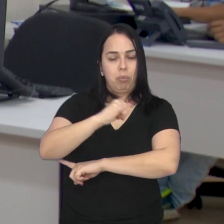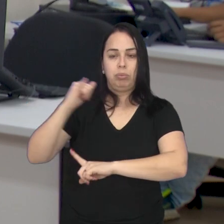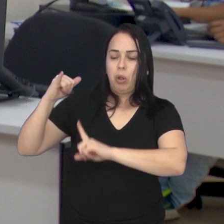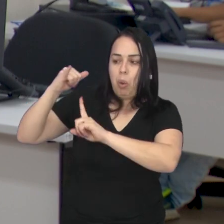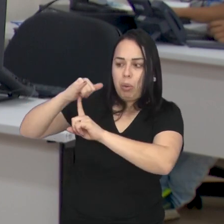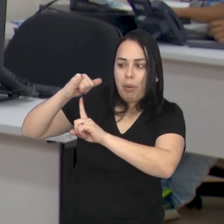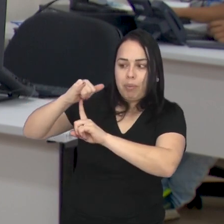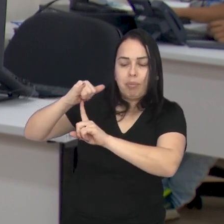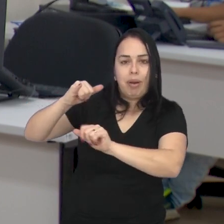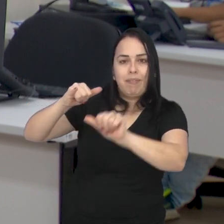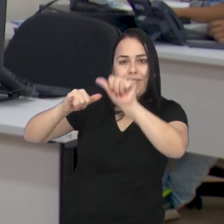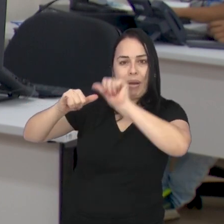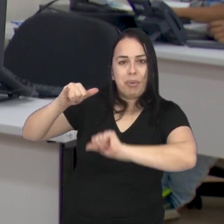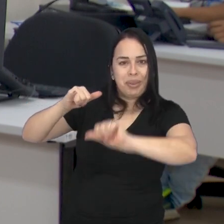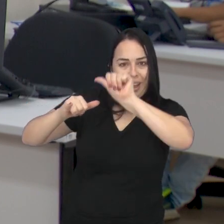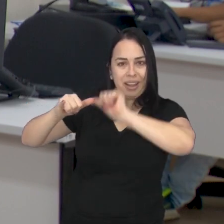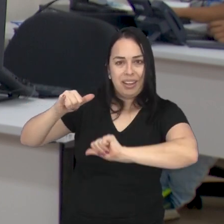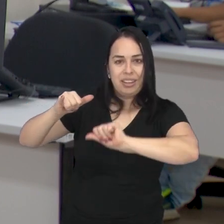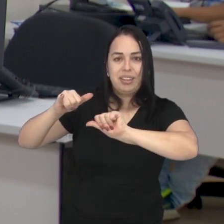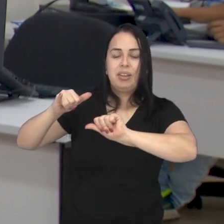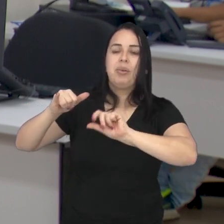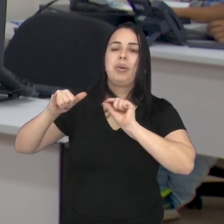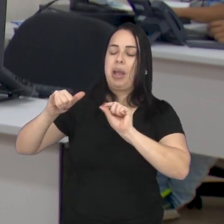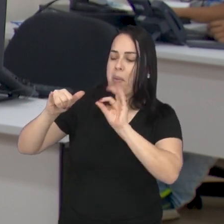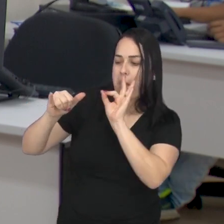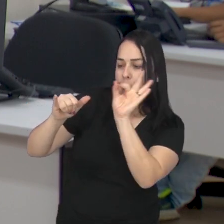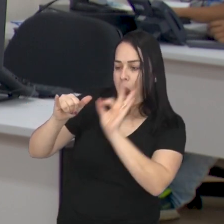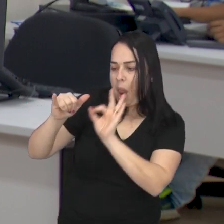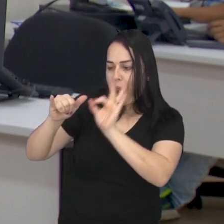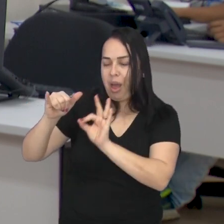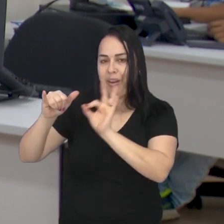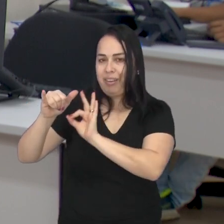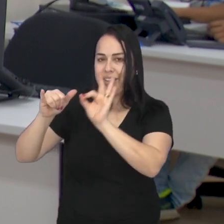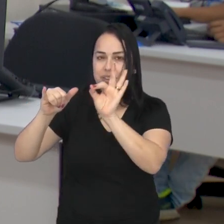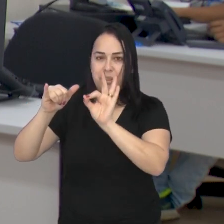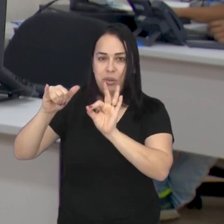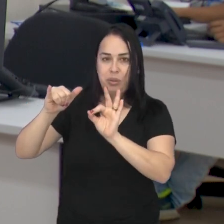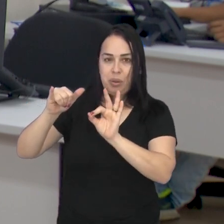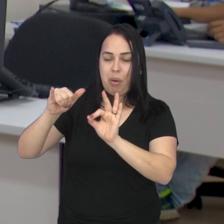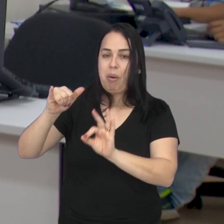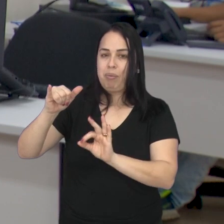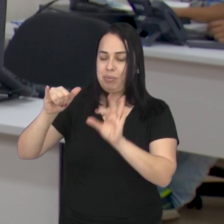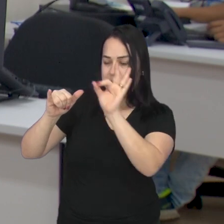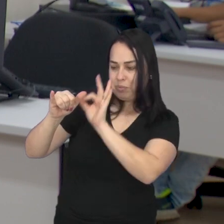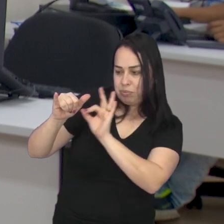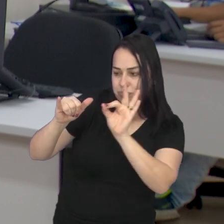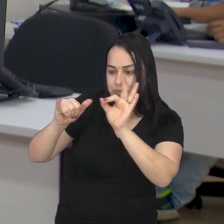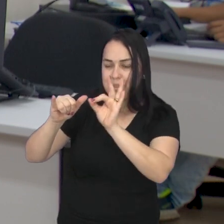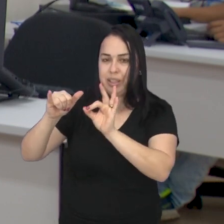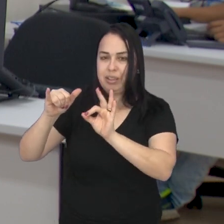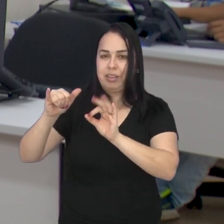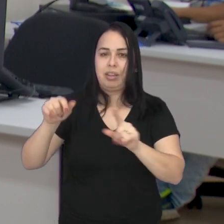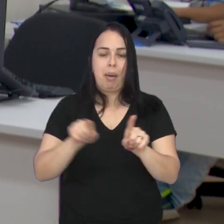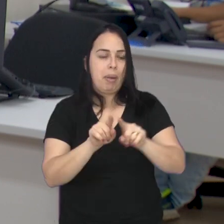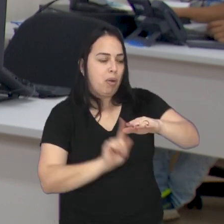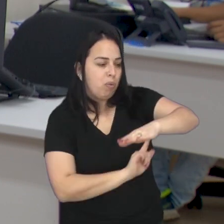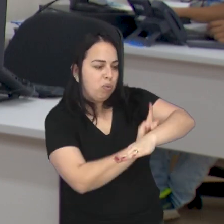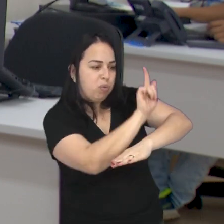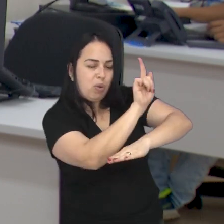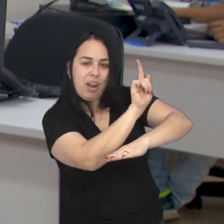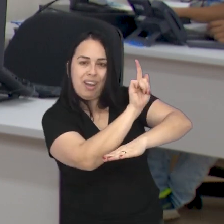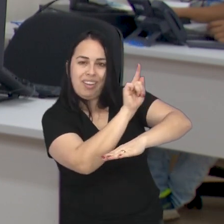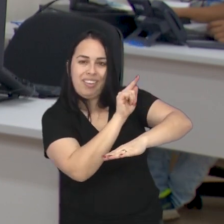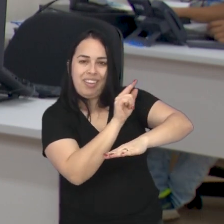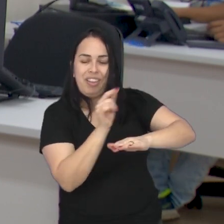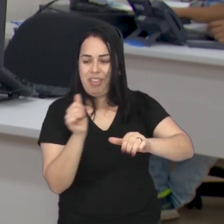no Parque Santos Dumont, vão passar por restaurações. A proposta é deixar a réplica do avião 14 bis, o protótipo do avião Bandeirante